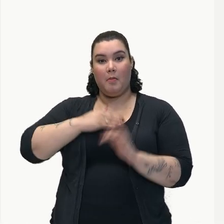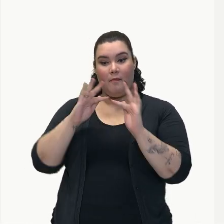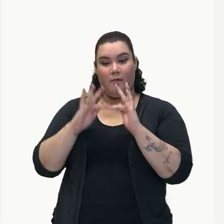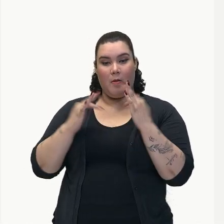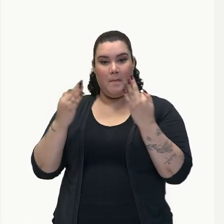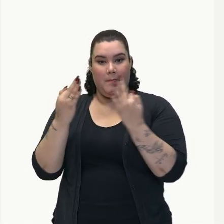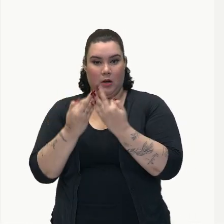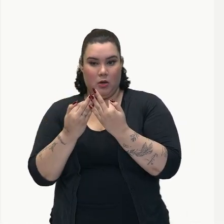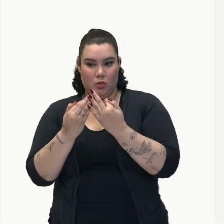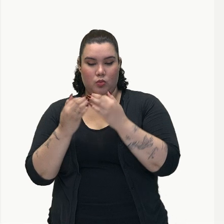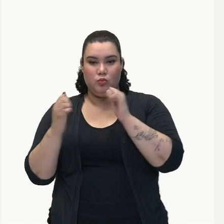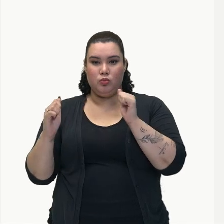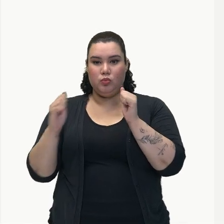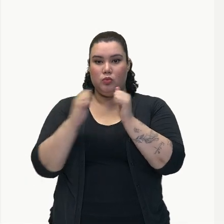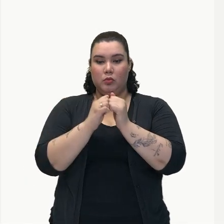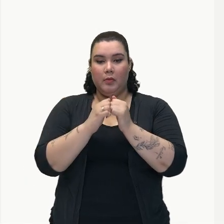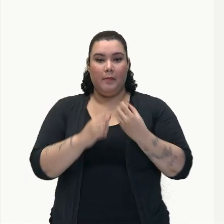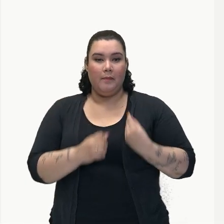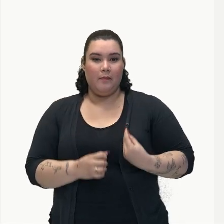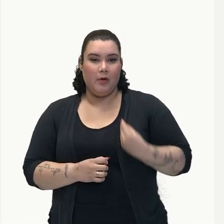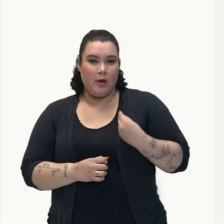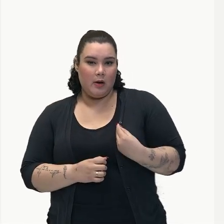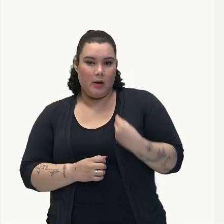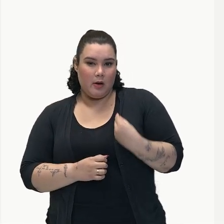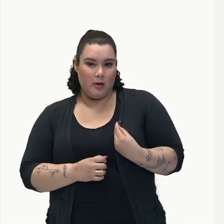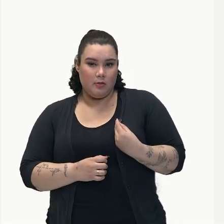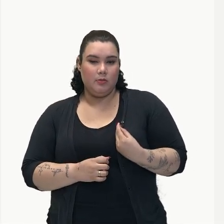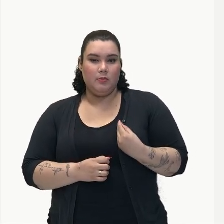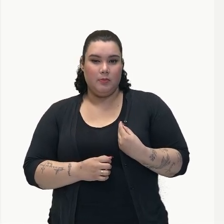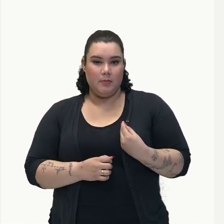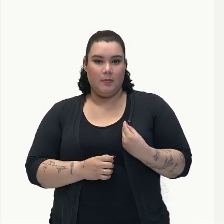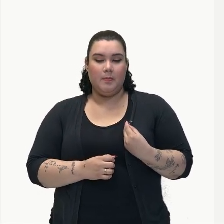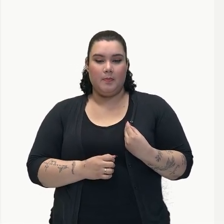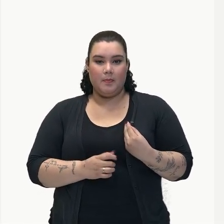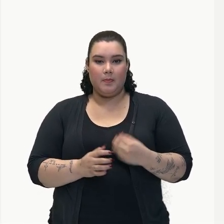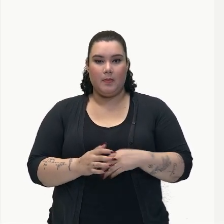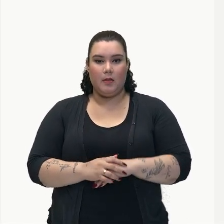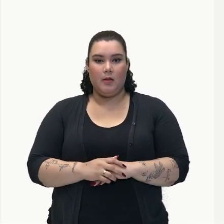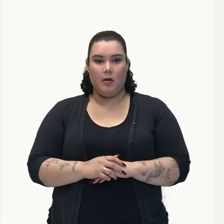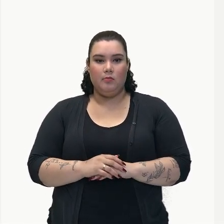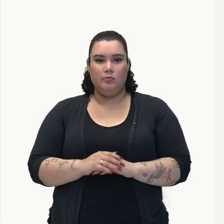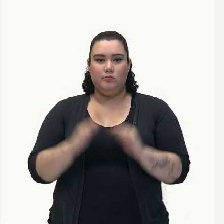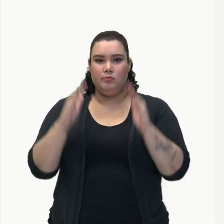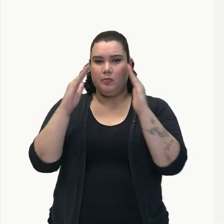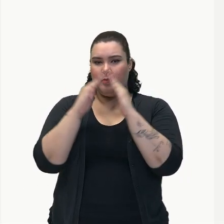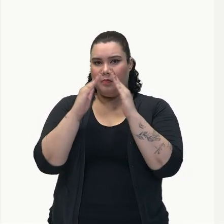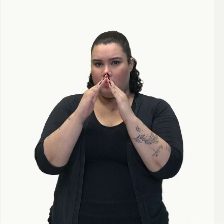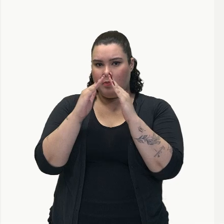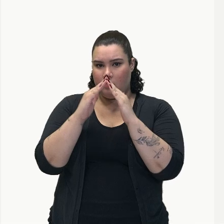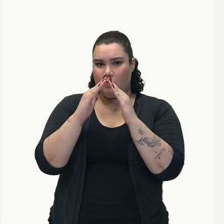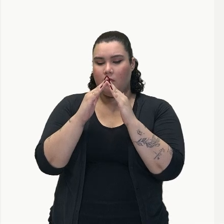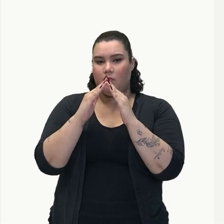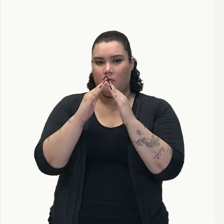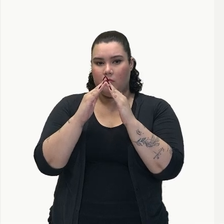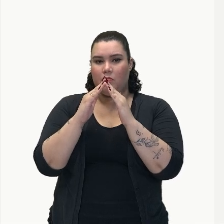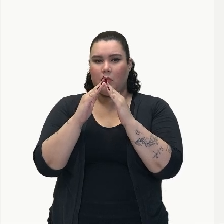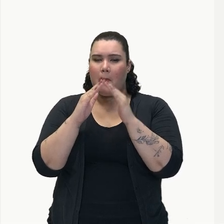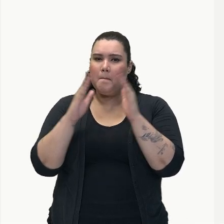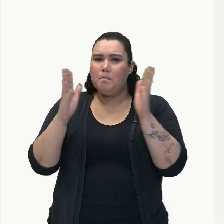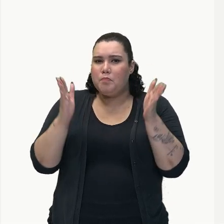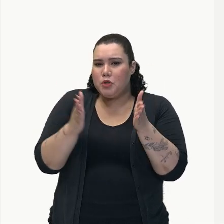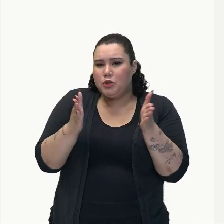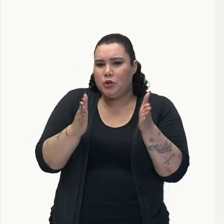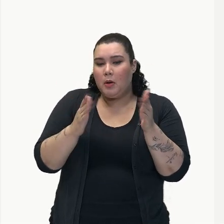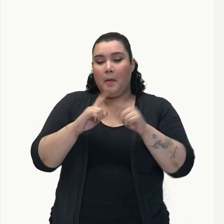seja, nós, morávamos, em espanhol, vivíamos, numa casa pequena, mas